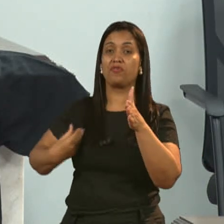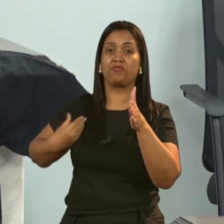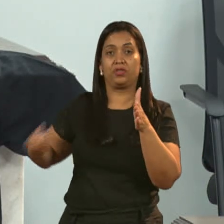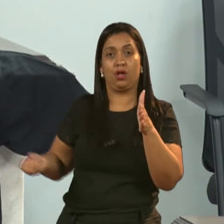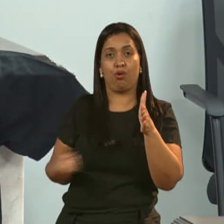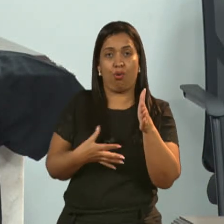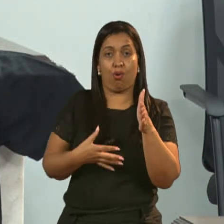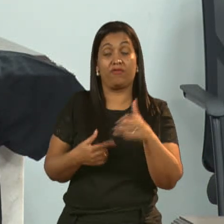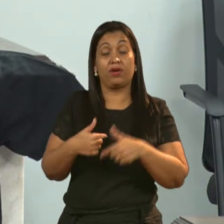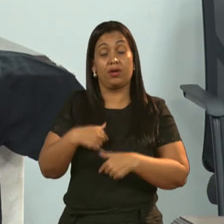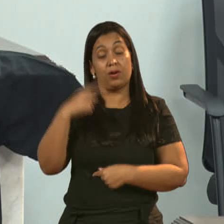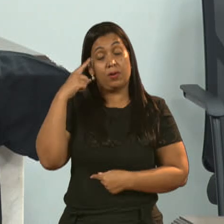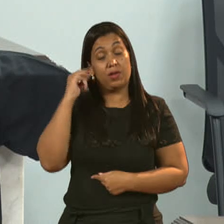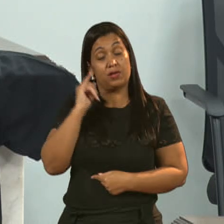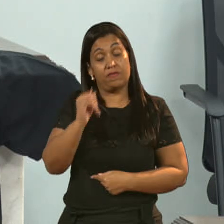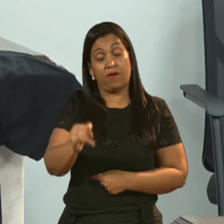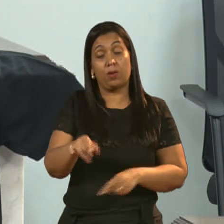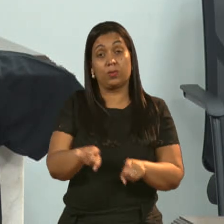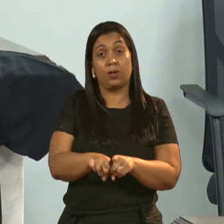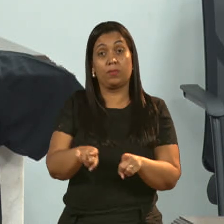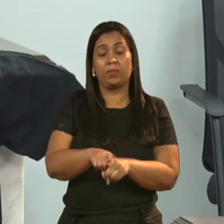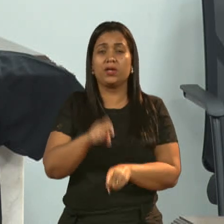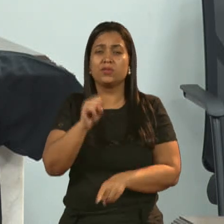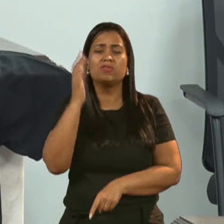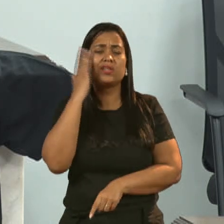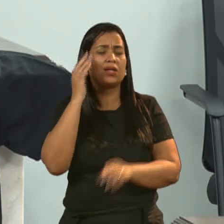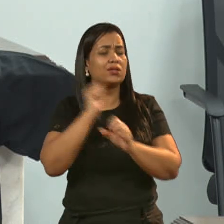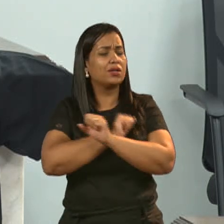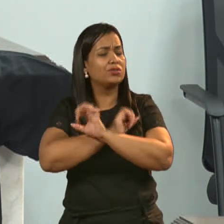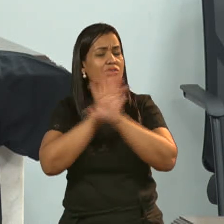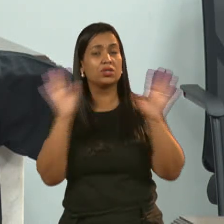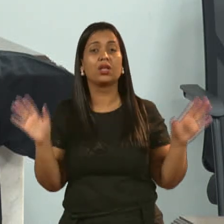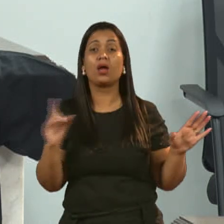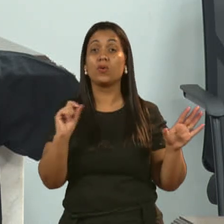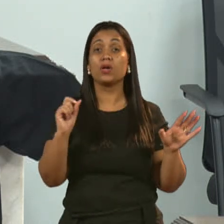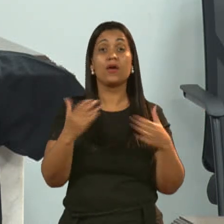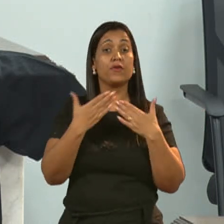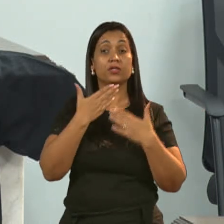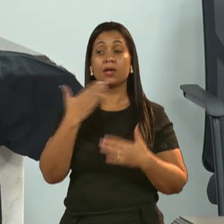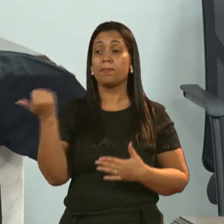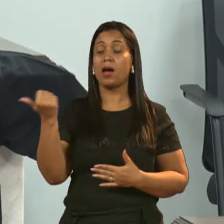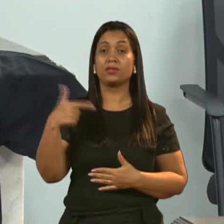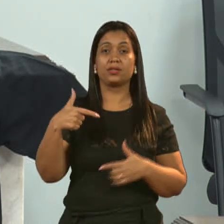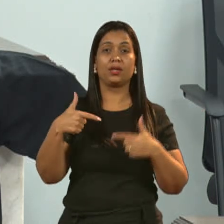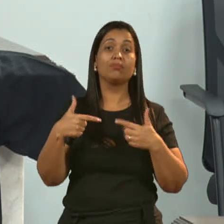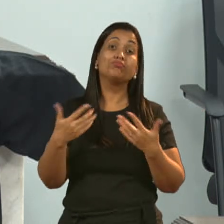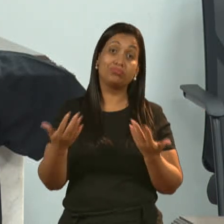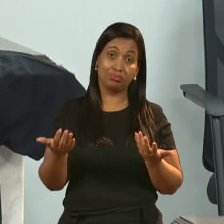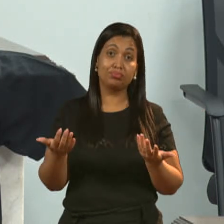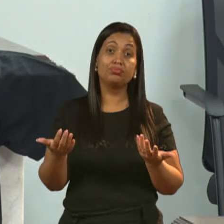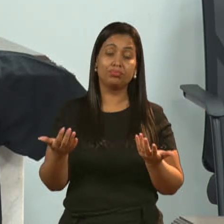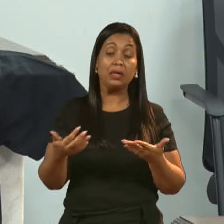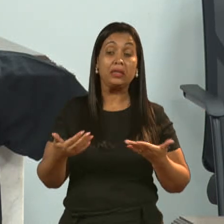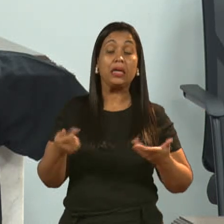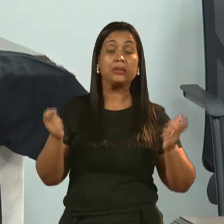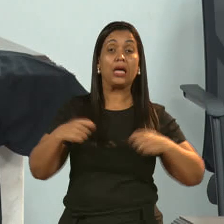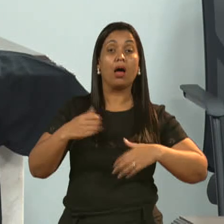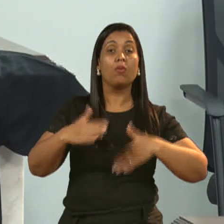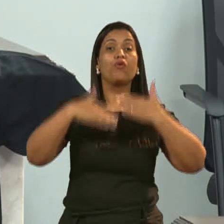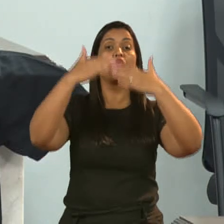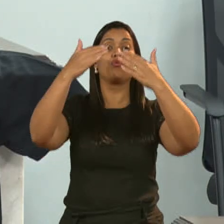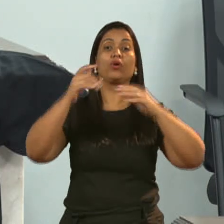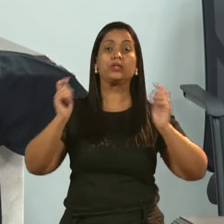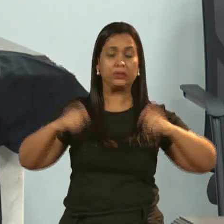eu sempre digo, quando você entender que você é muito mais do que o que você carrega, você consegue evoluir